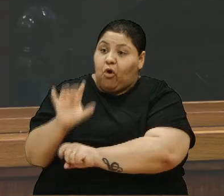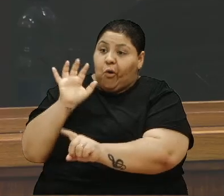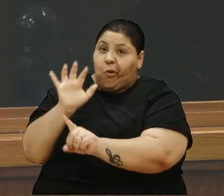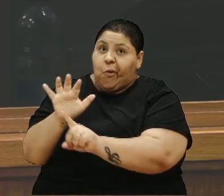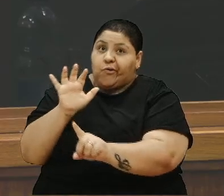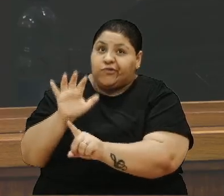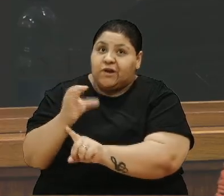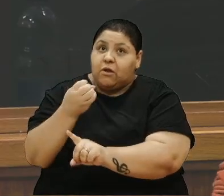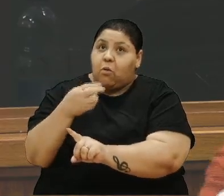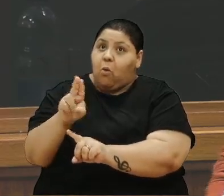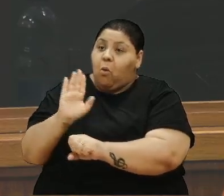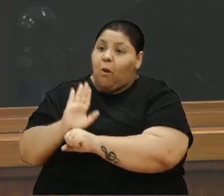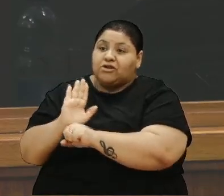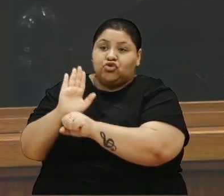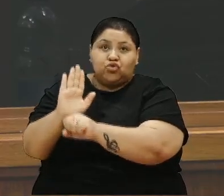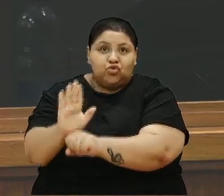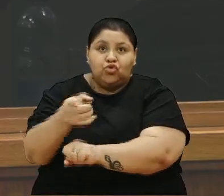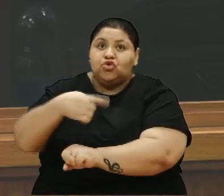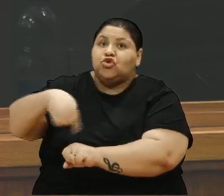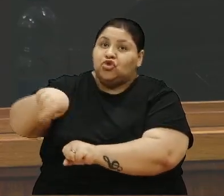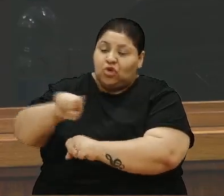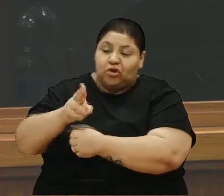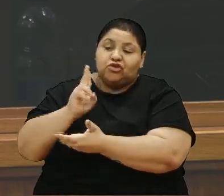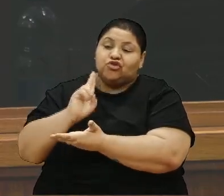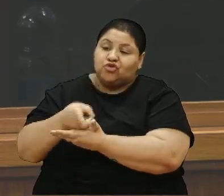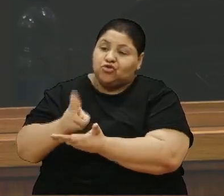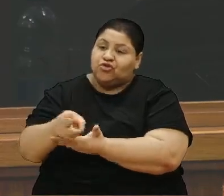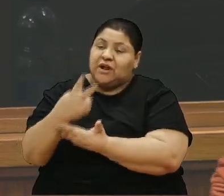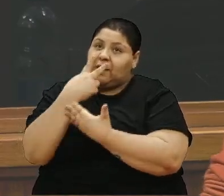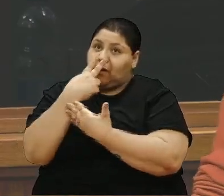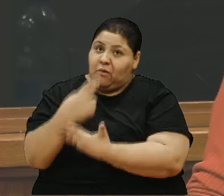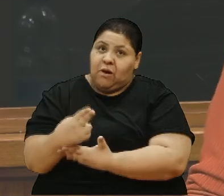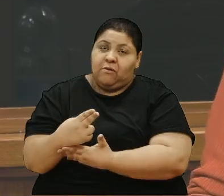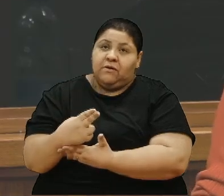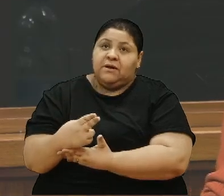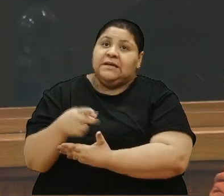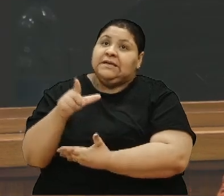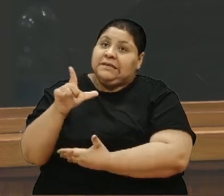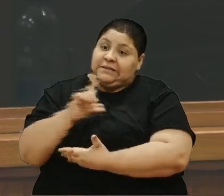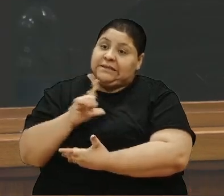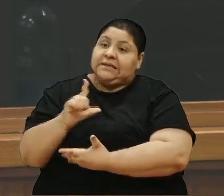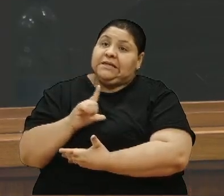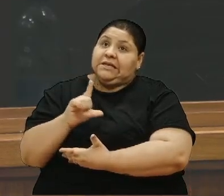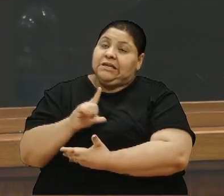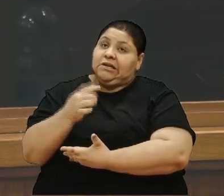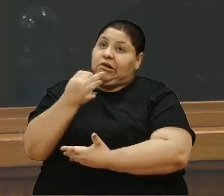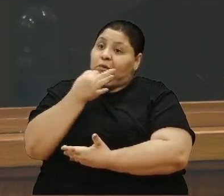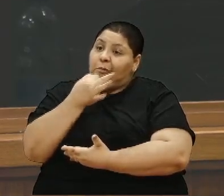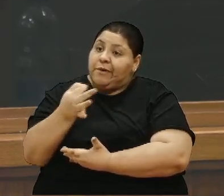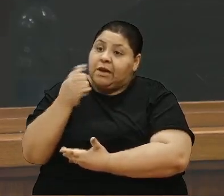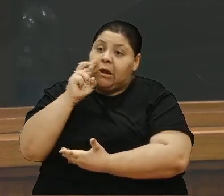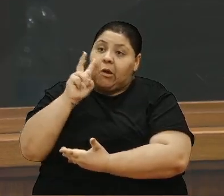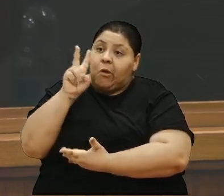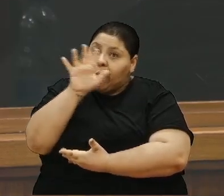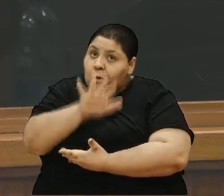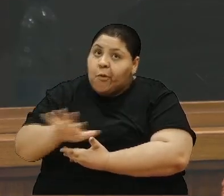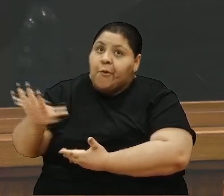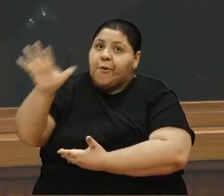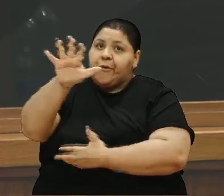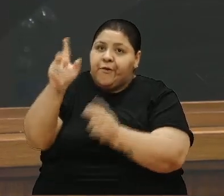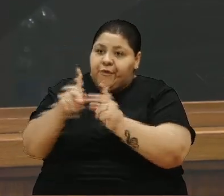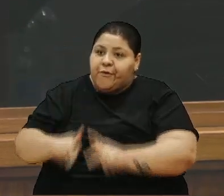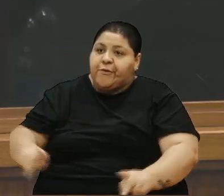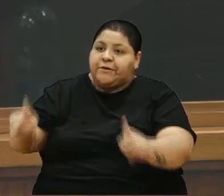ou assistência, nós vamos continuar na mesma. Isso tem que ter uma visão mais ampla para essa